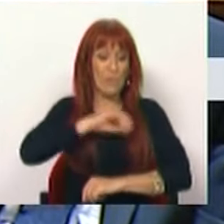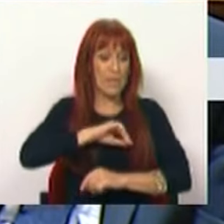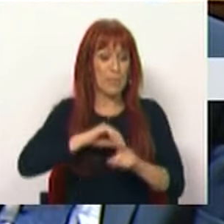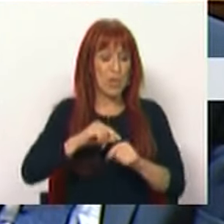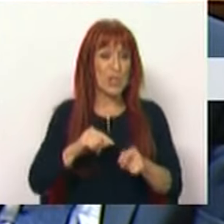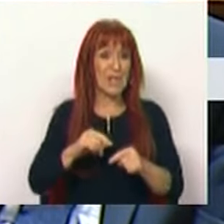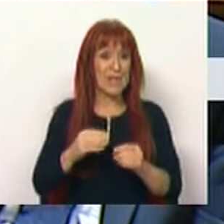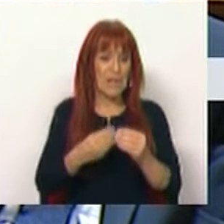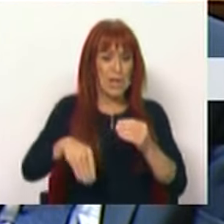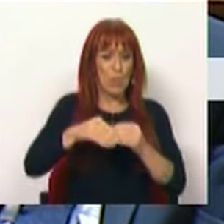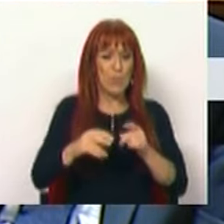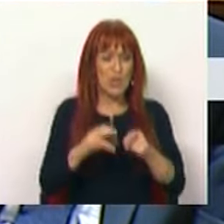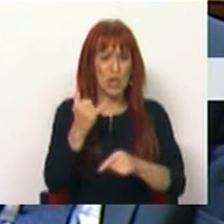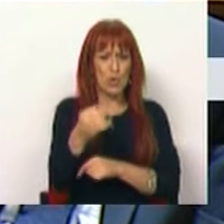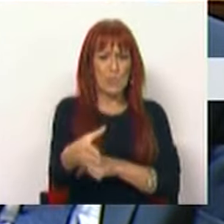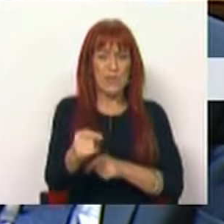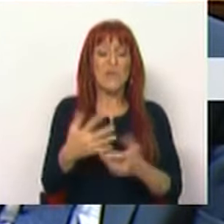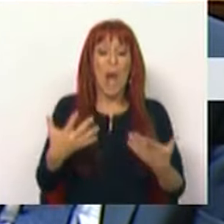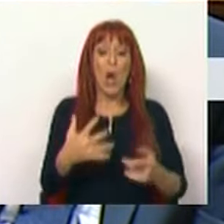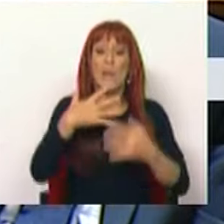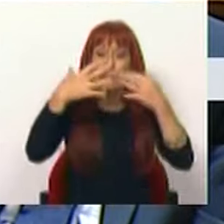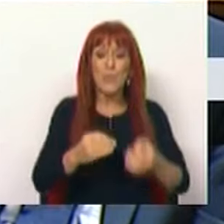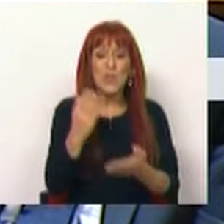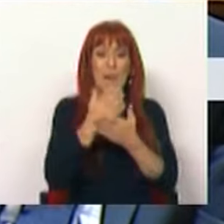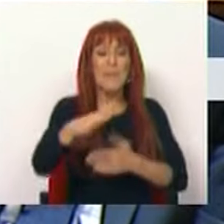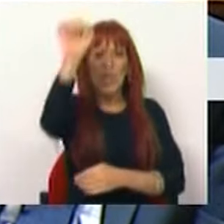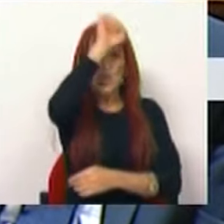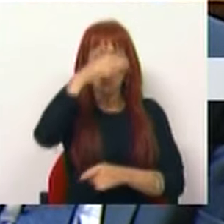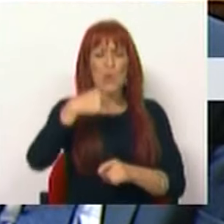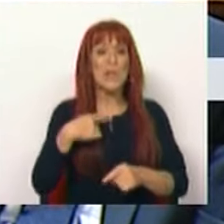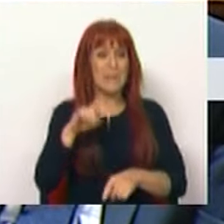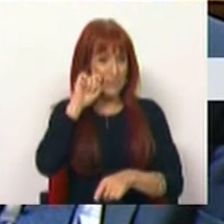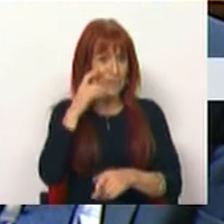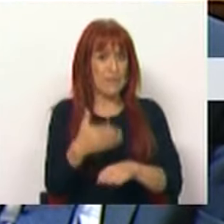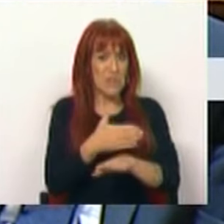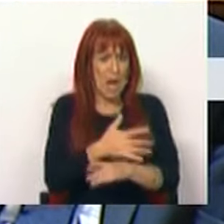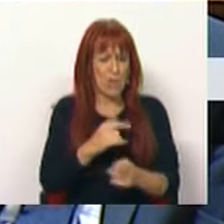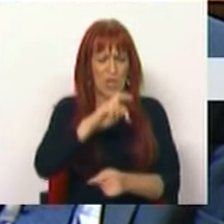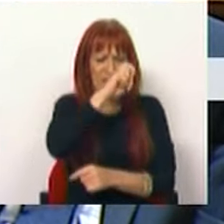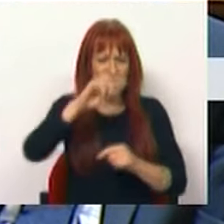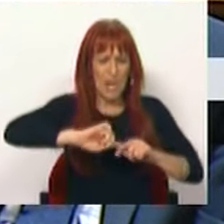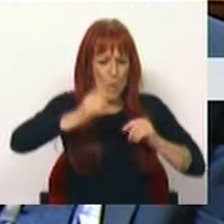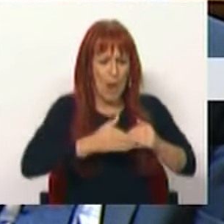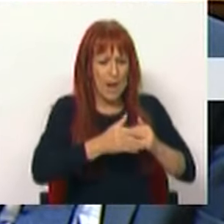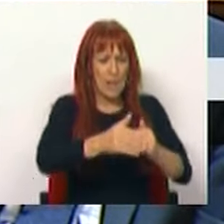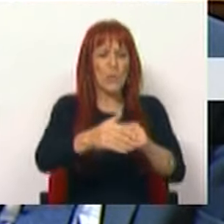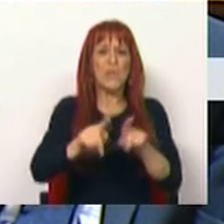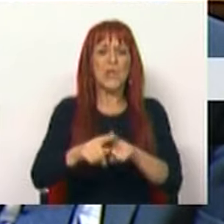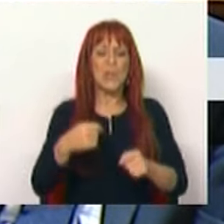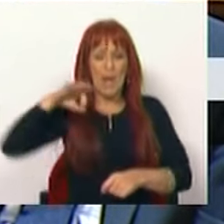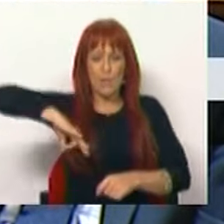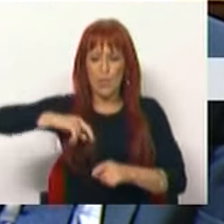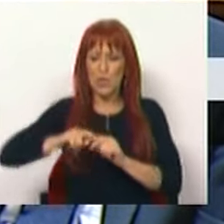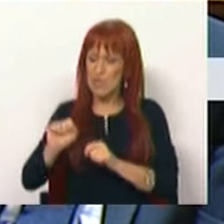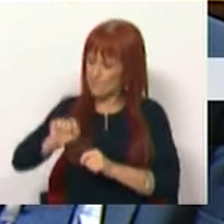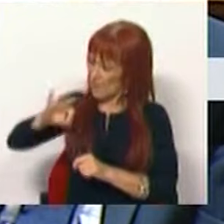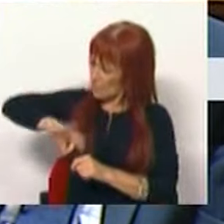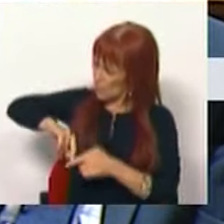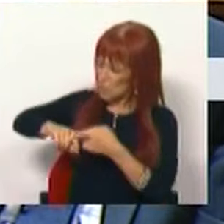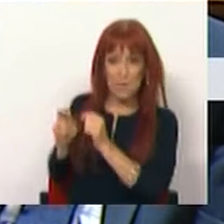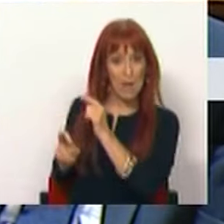extraordinário em 2019 e desta vez integralmente a partir de janeiro, como defendíamos. Pelo terceiro ano consecutivo, os pensionistas terão nas suas